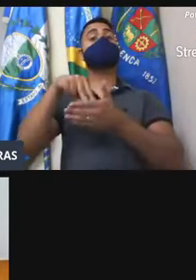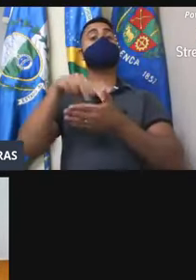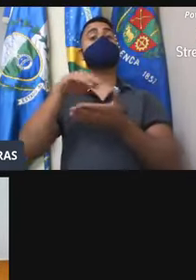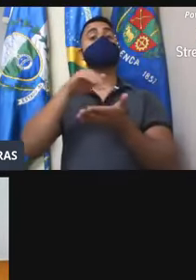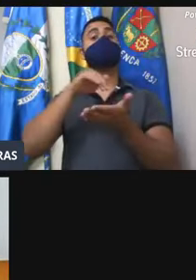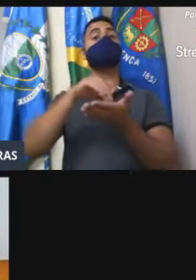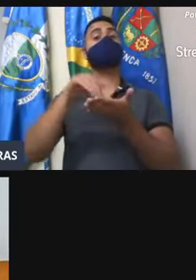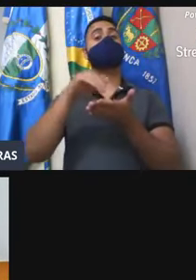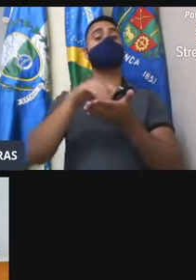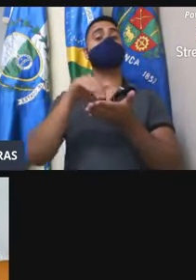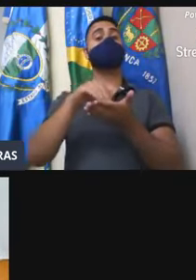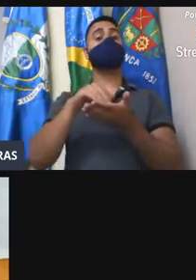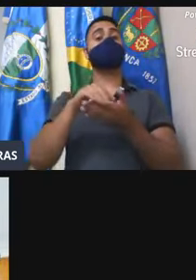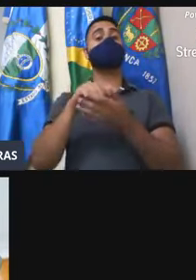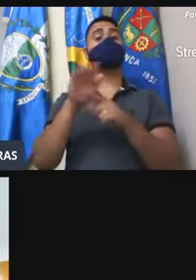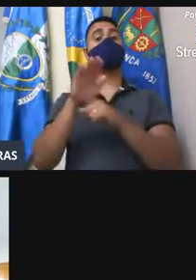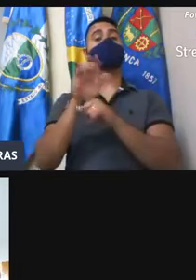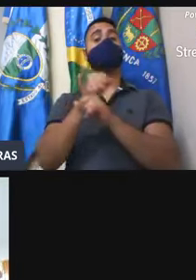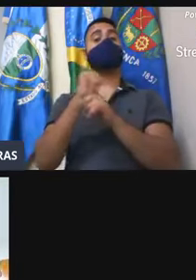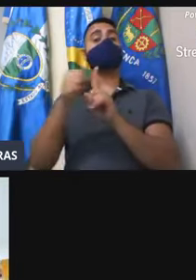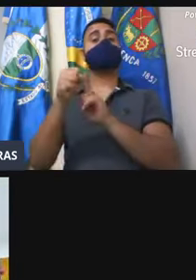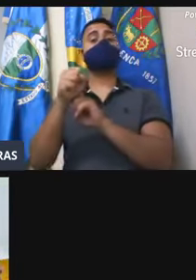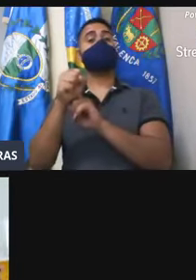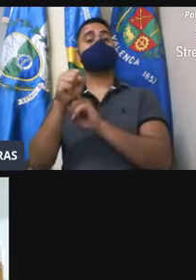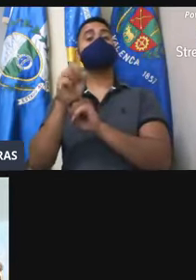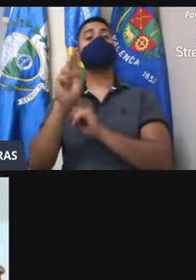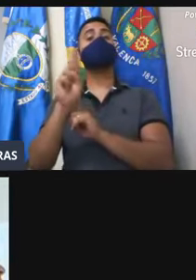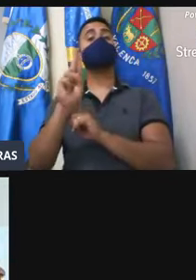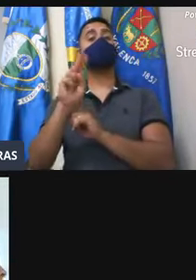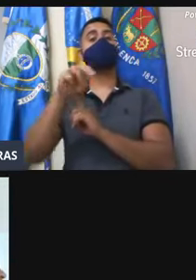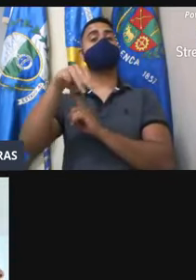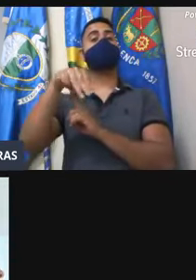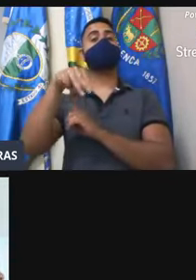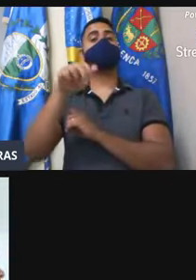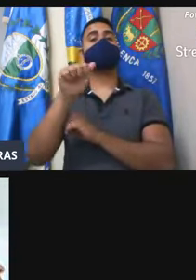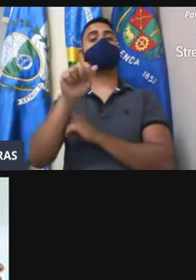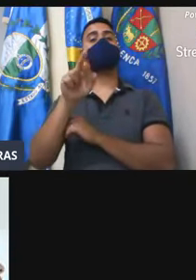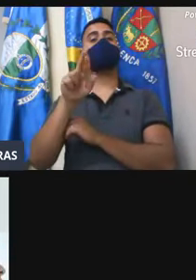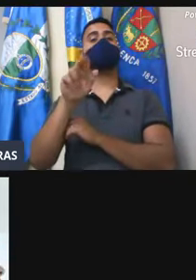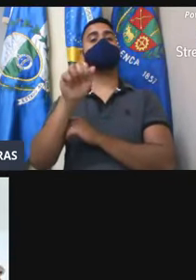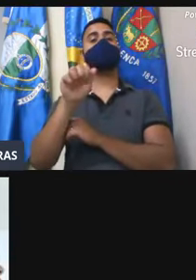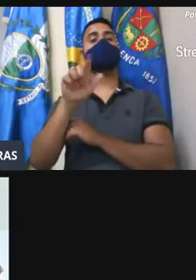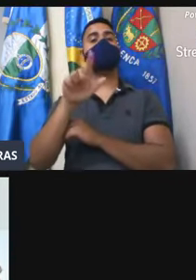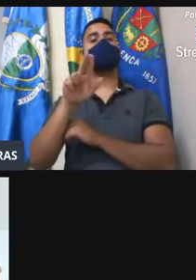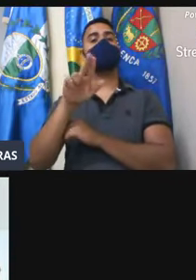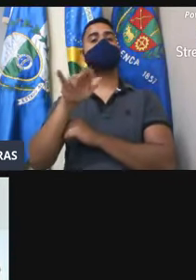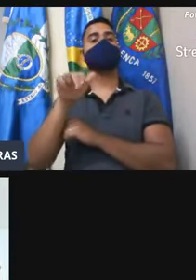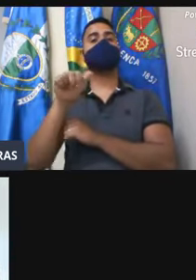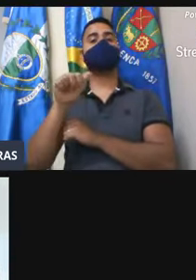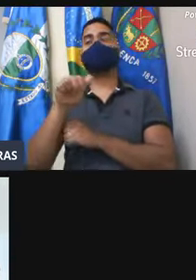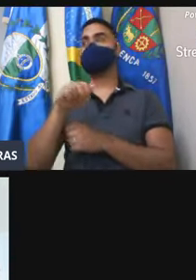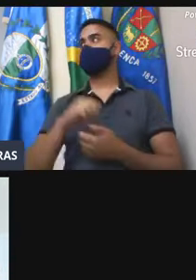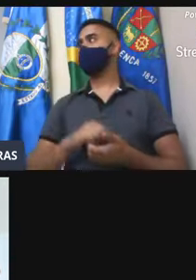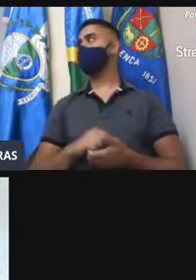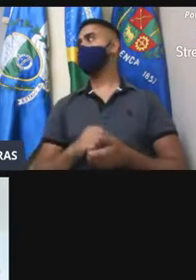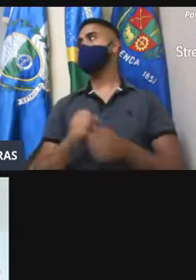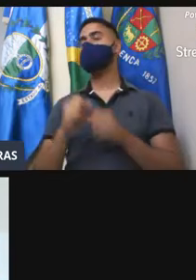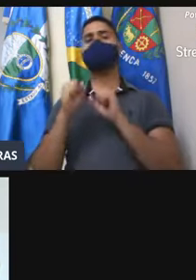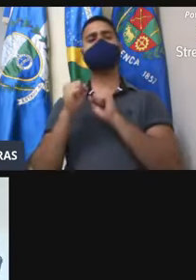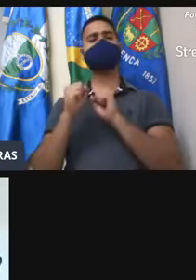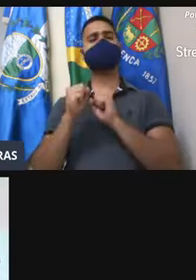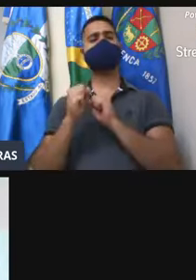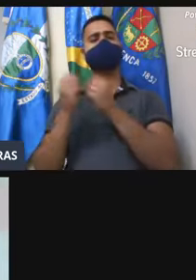secretária municipal de assistência social, senhora Mara Lúcia Marques de Oliveira. Pode se sentir